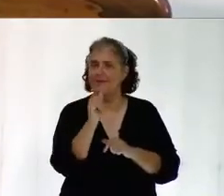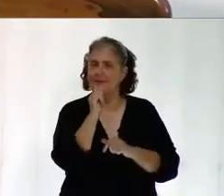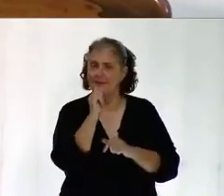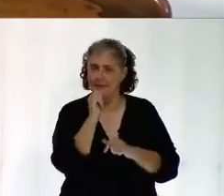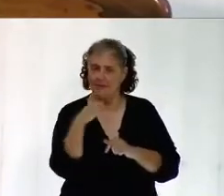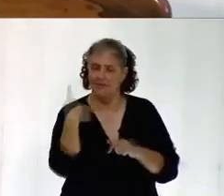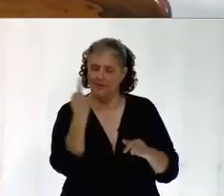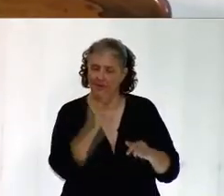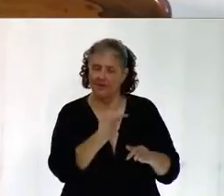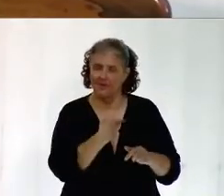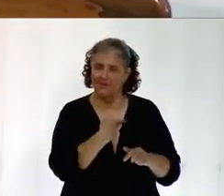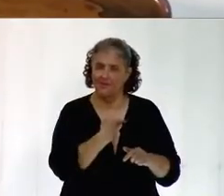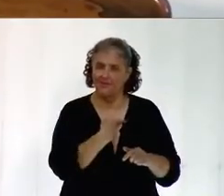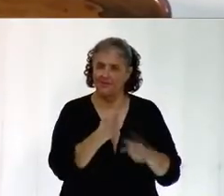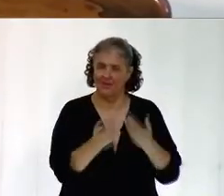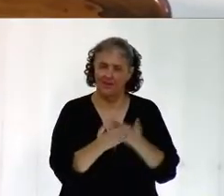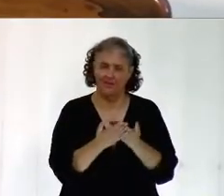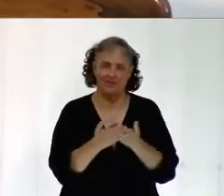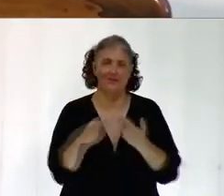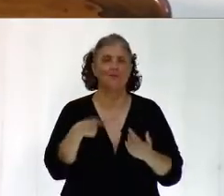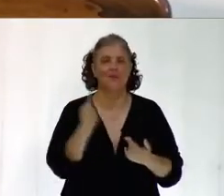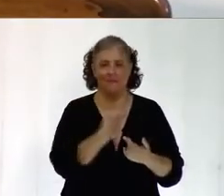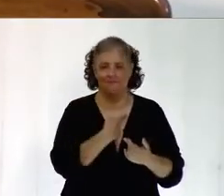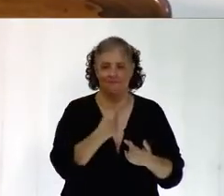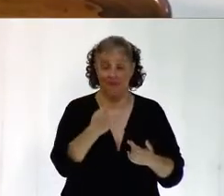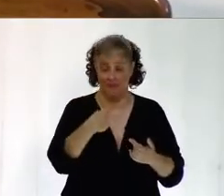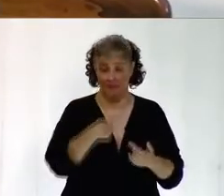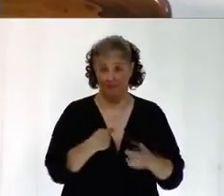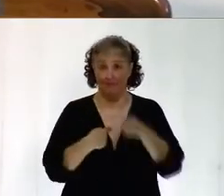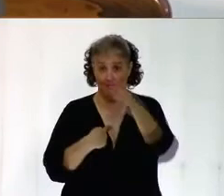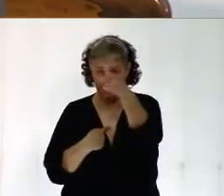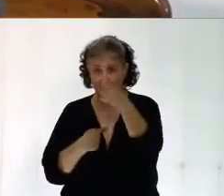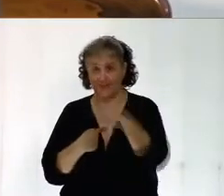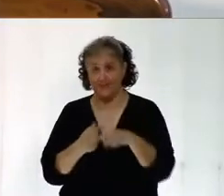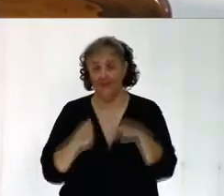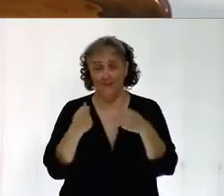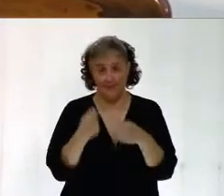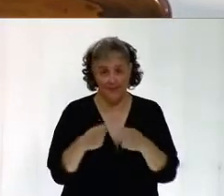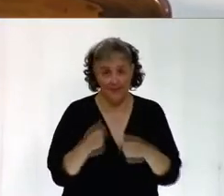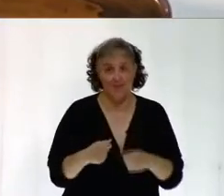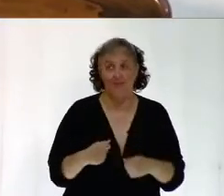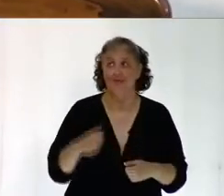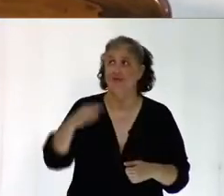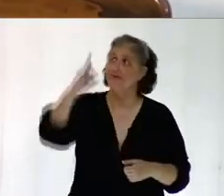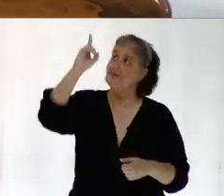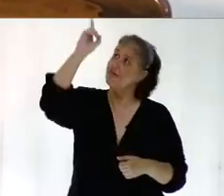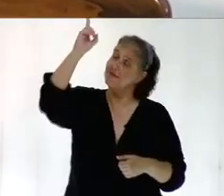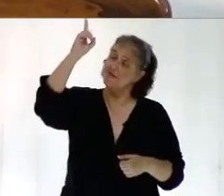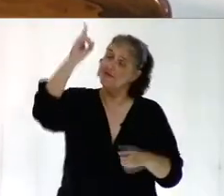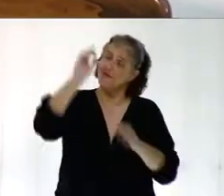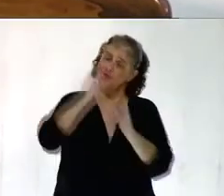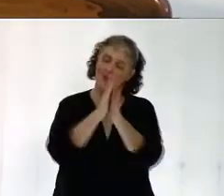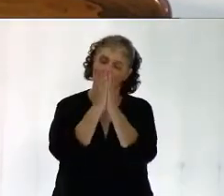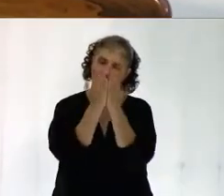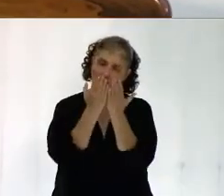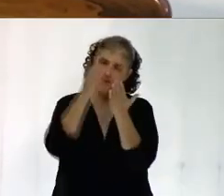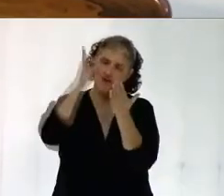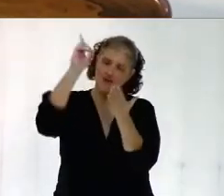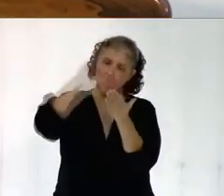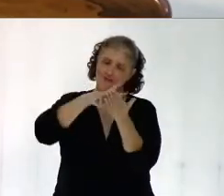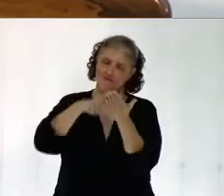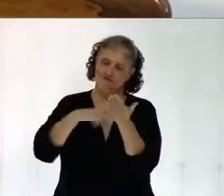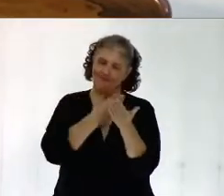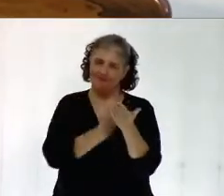delas eu e você precisamos viver sob a autoridade da palavra de deus